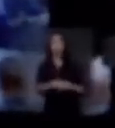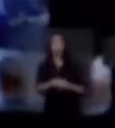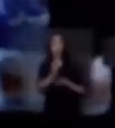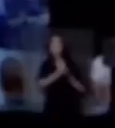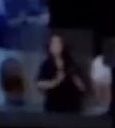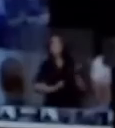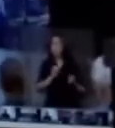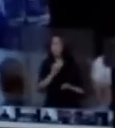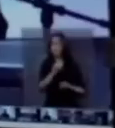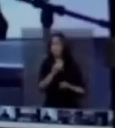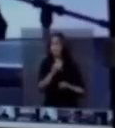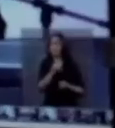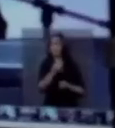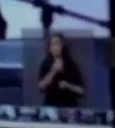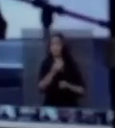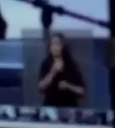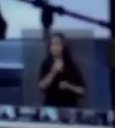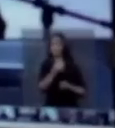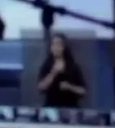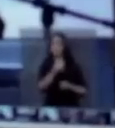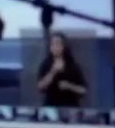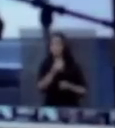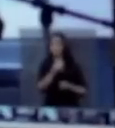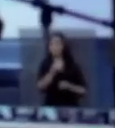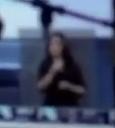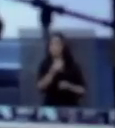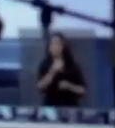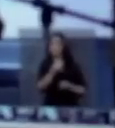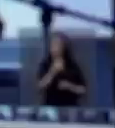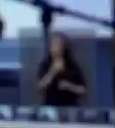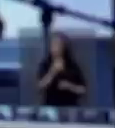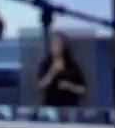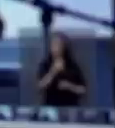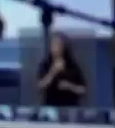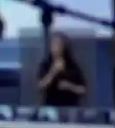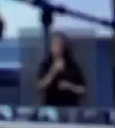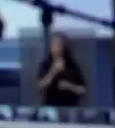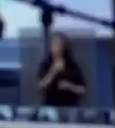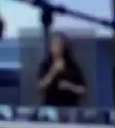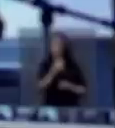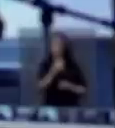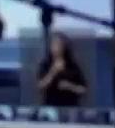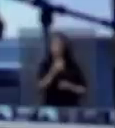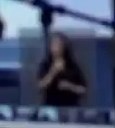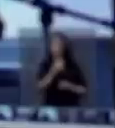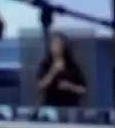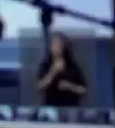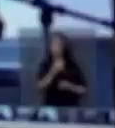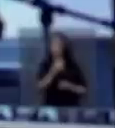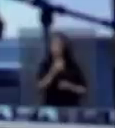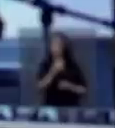assim de mais autoridades Você sabe que eu tô enfrentando aqui no nosso canal muitos negativistas né Tenha